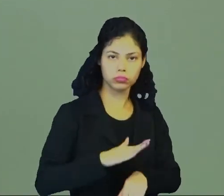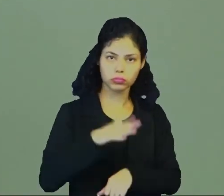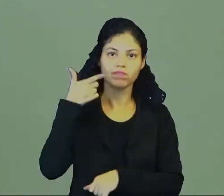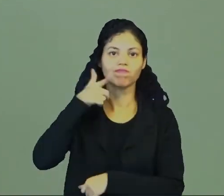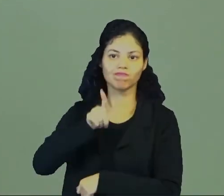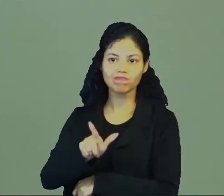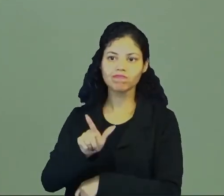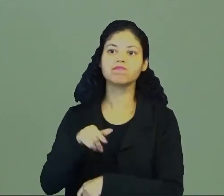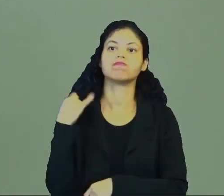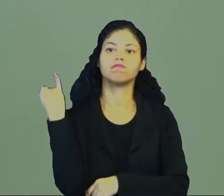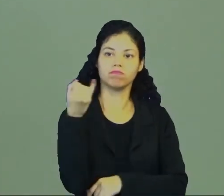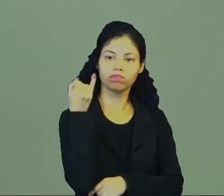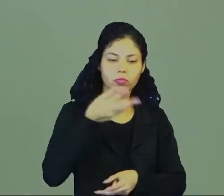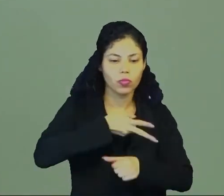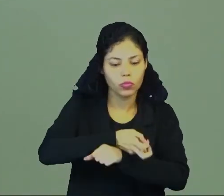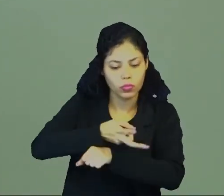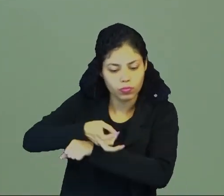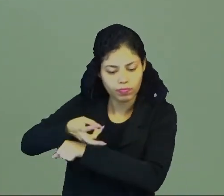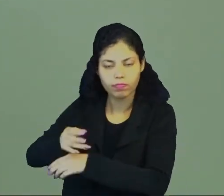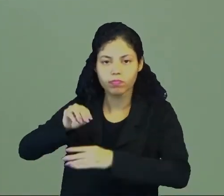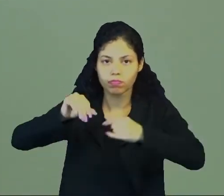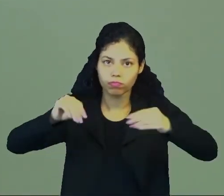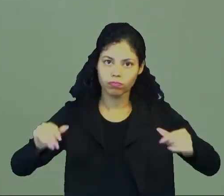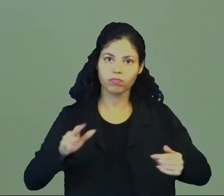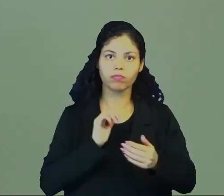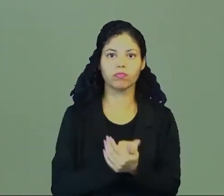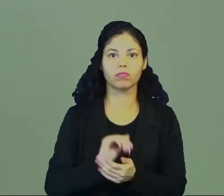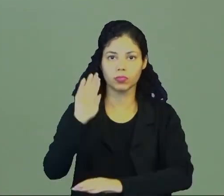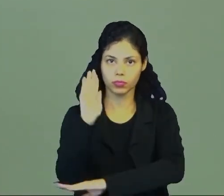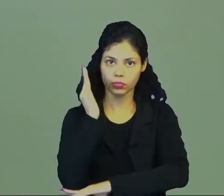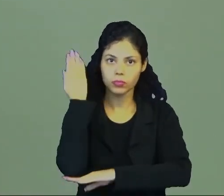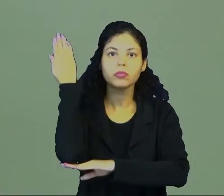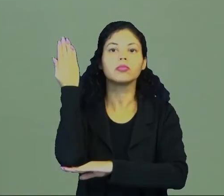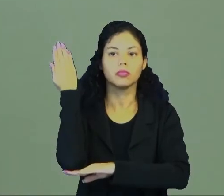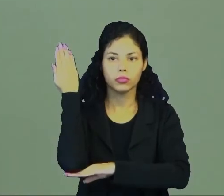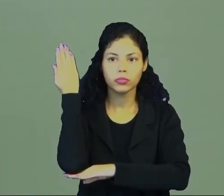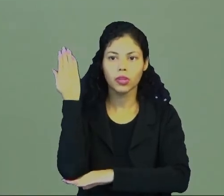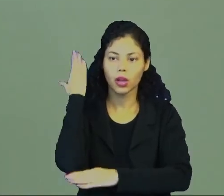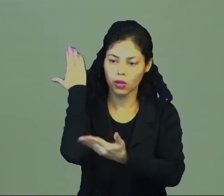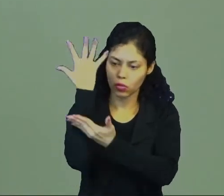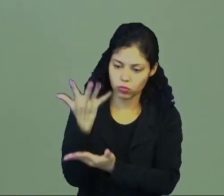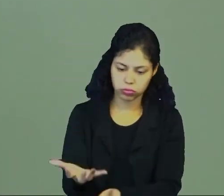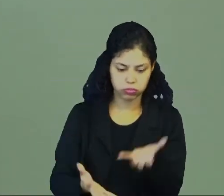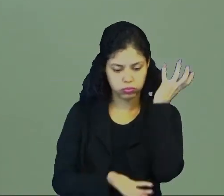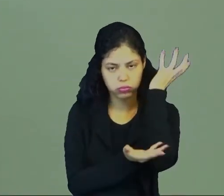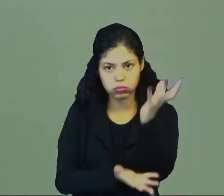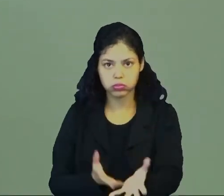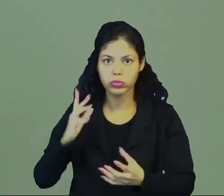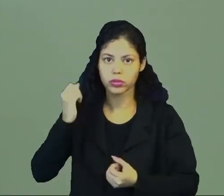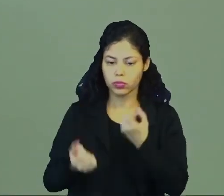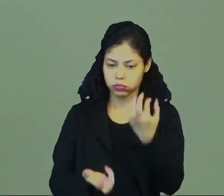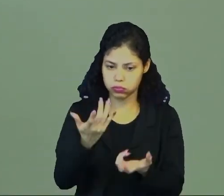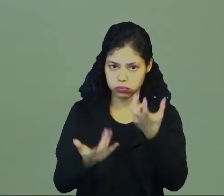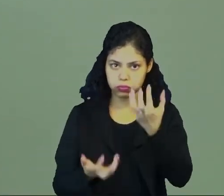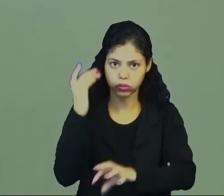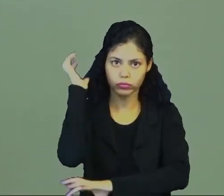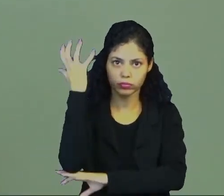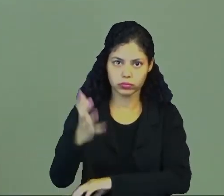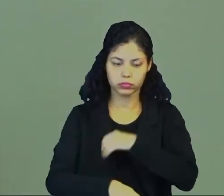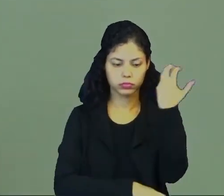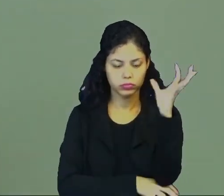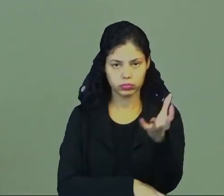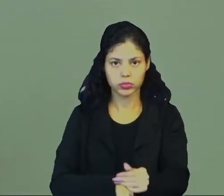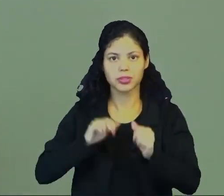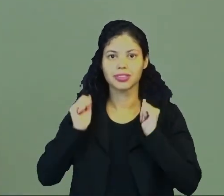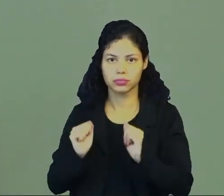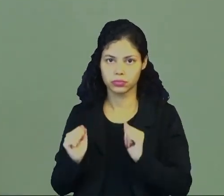consegue, principalmente com a exploração do solo, a exploração da madeira, as derrubadas, as queimadas, todos esses são problemas aí